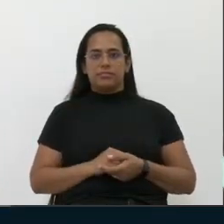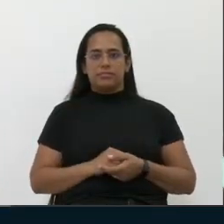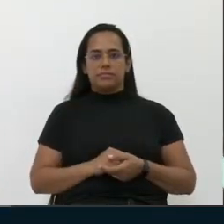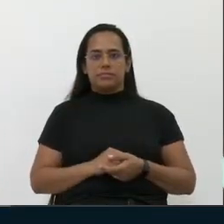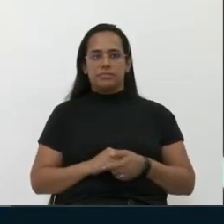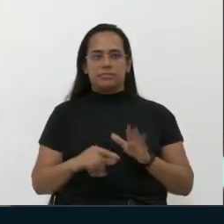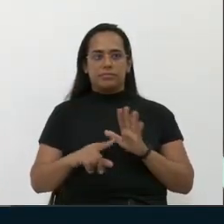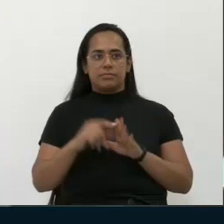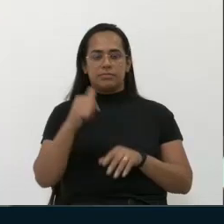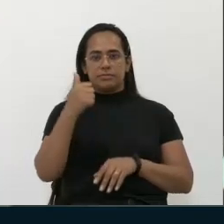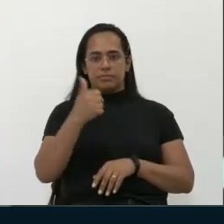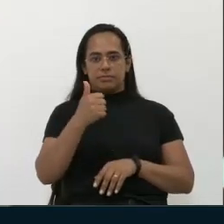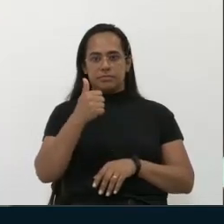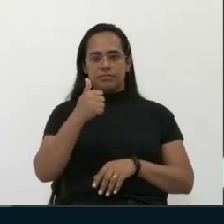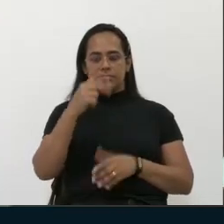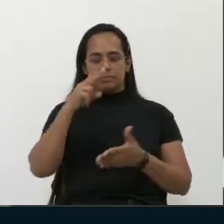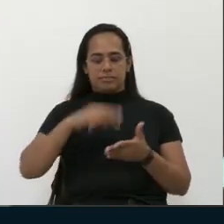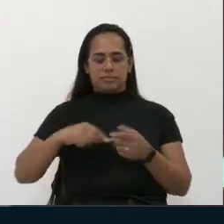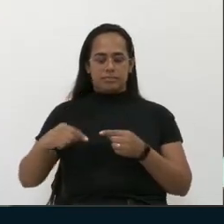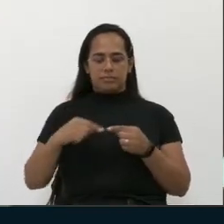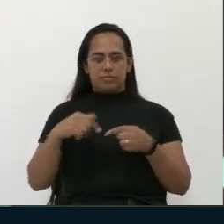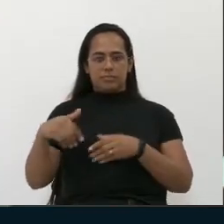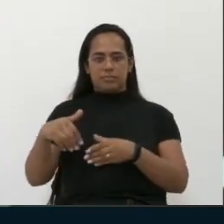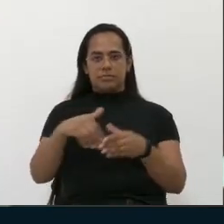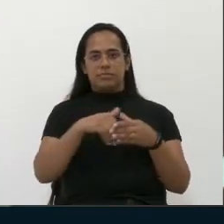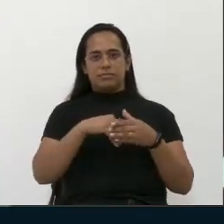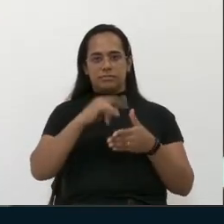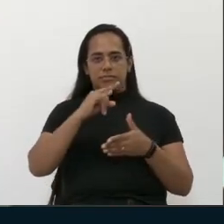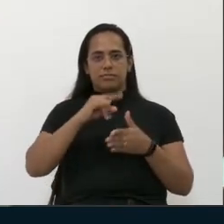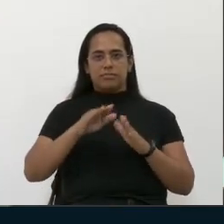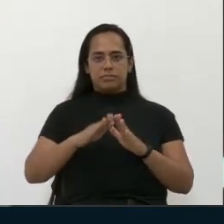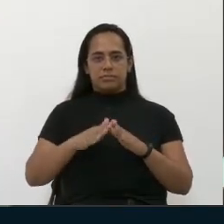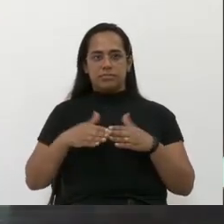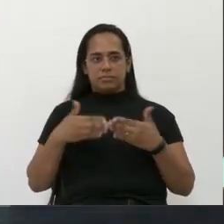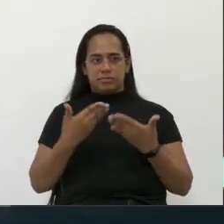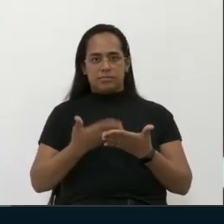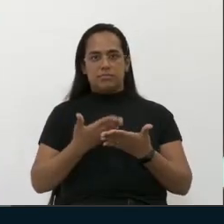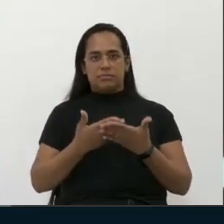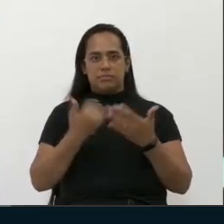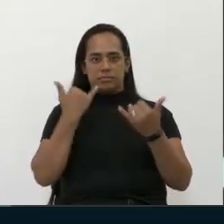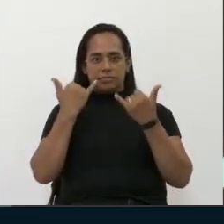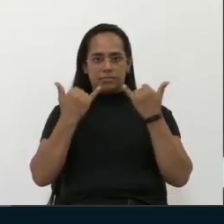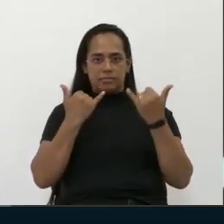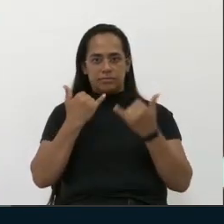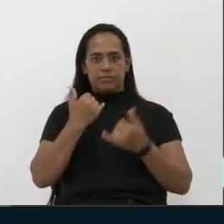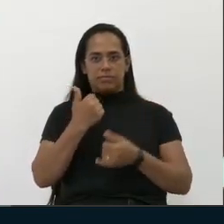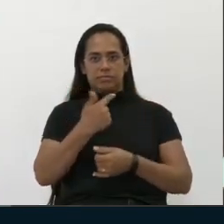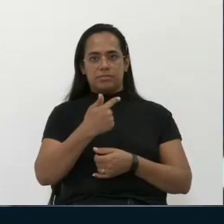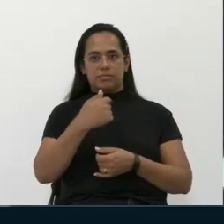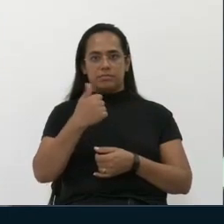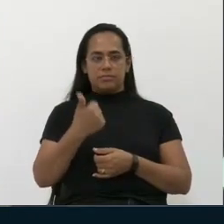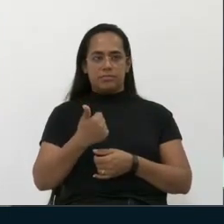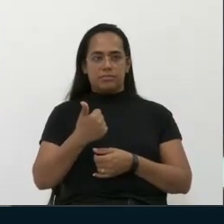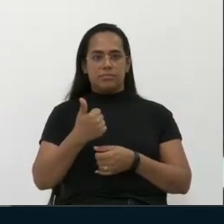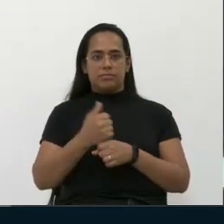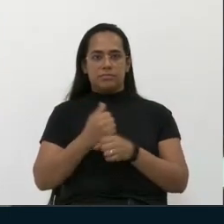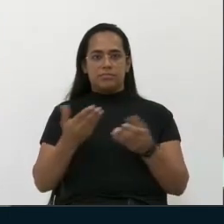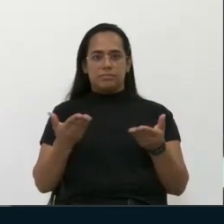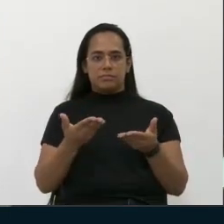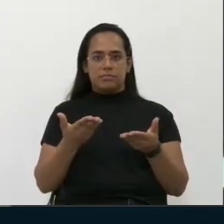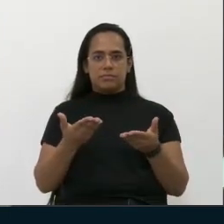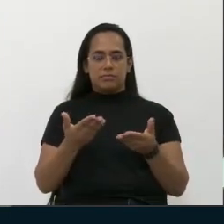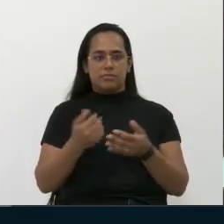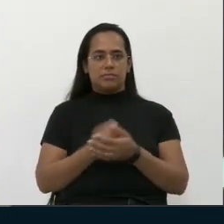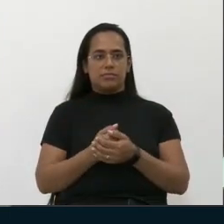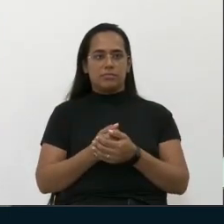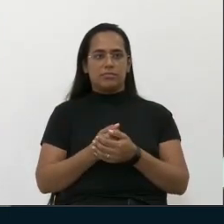Item primeiro, leitura, discussão e votação do requerimento de informação 71-2024. Ementa, solicita cópia